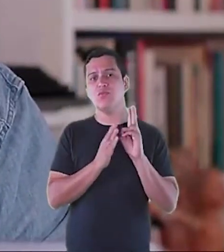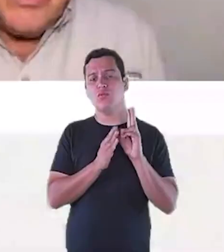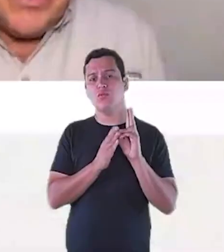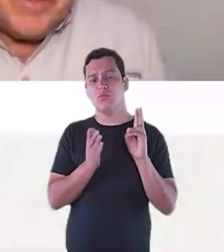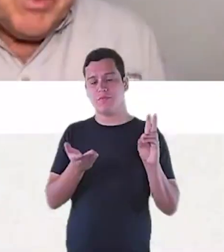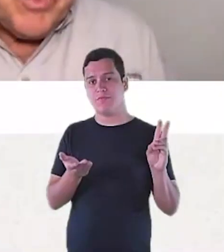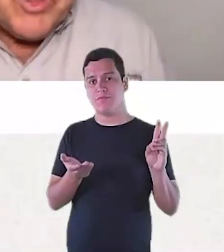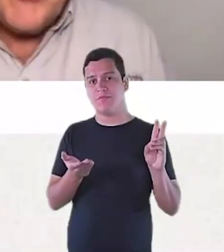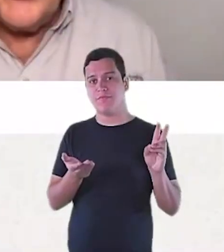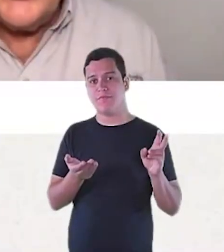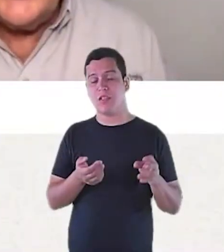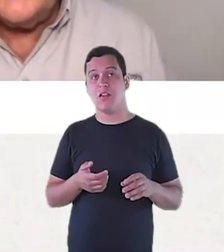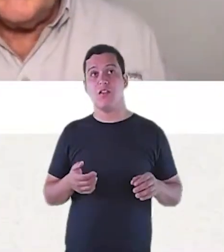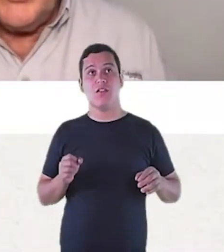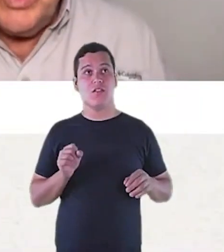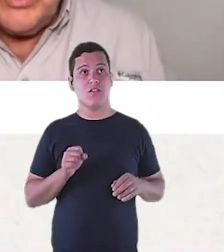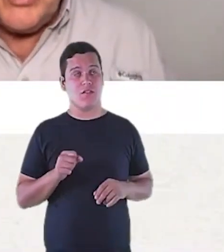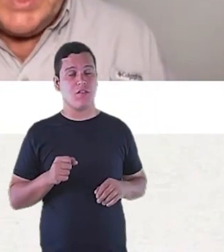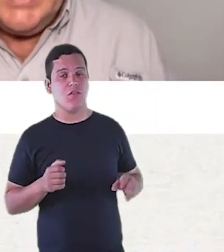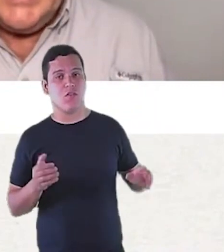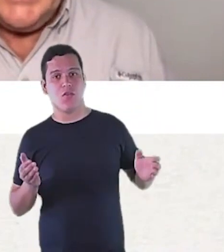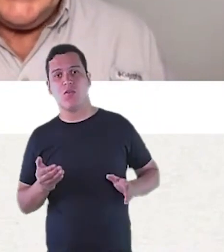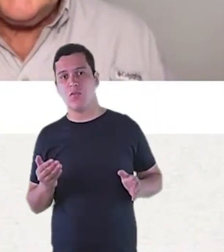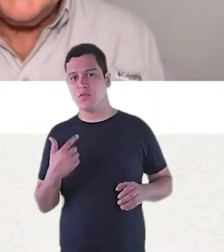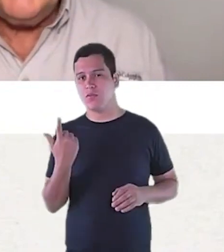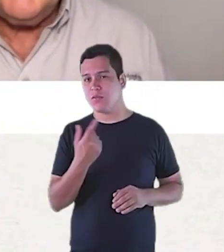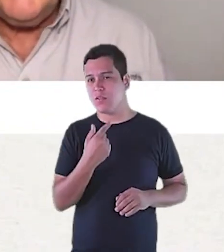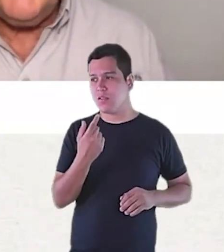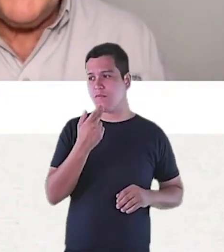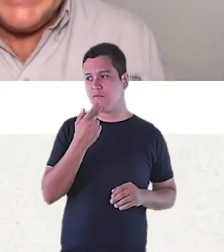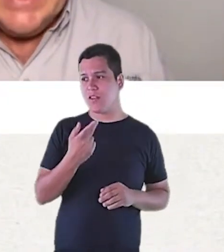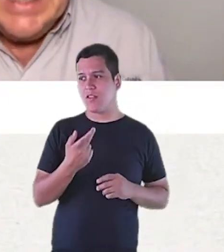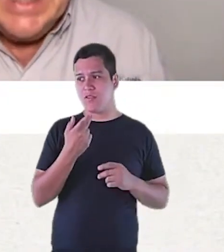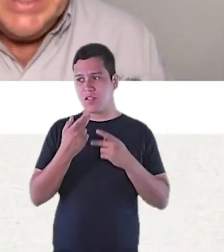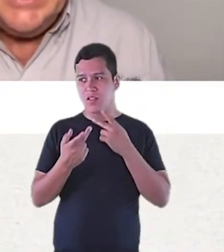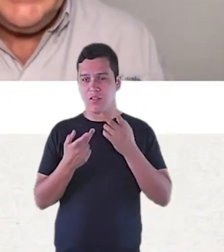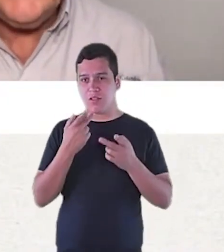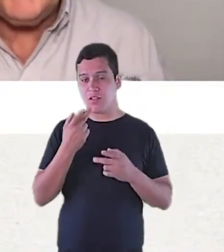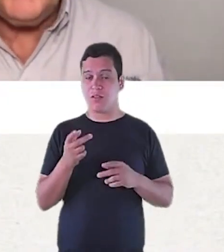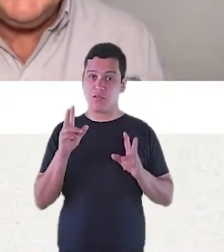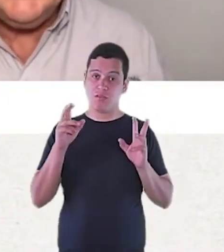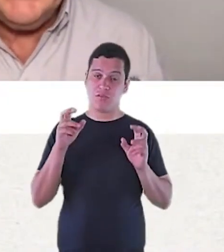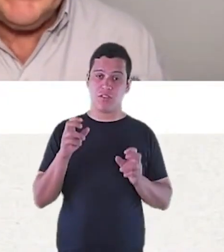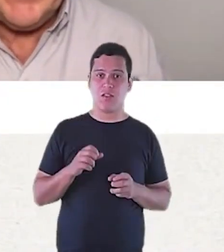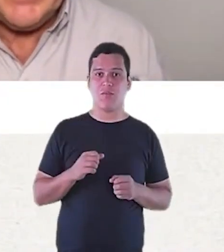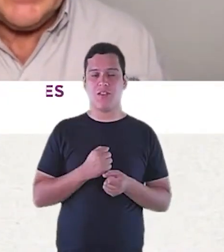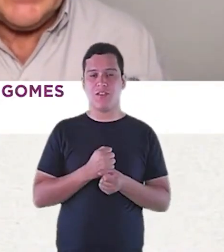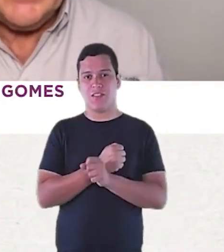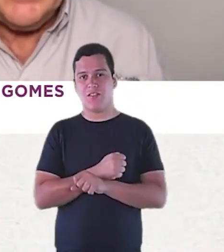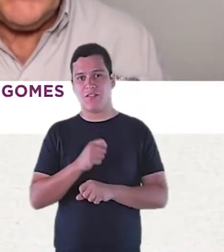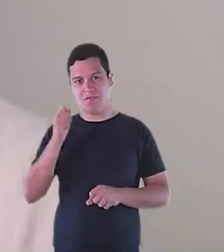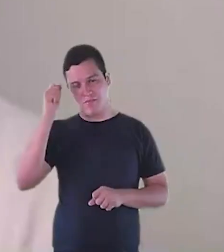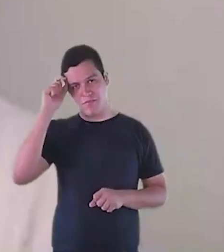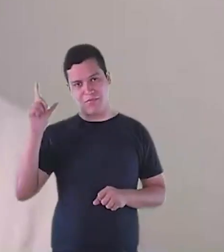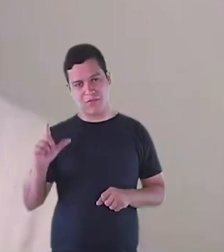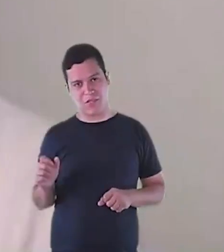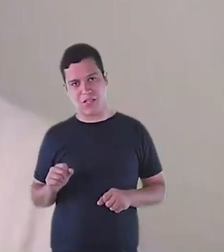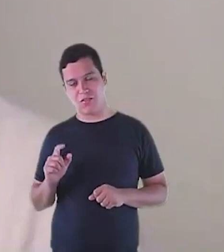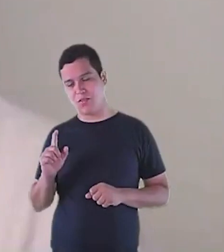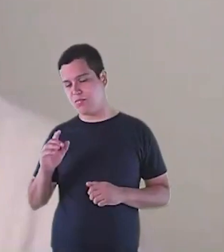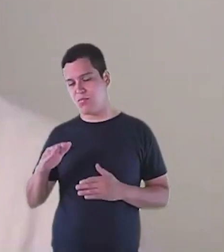Sim, hoje nós temos discutido muito, né, a escravidão africana e a sua herança, que